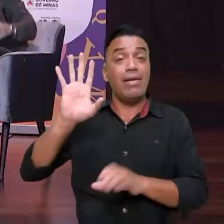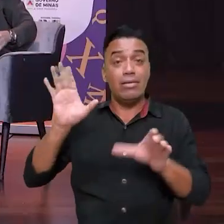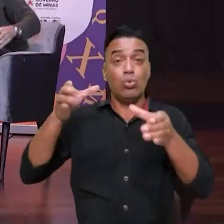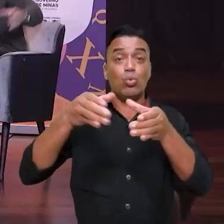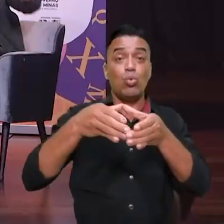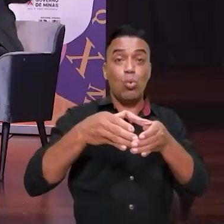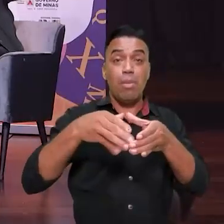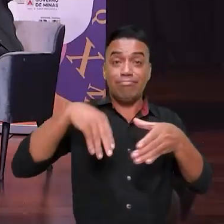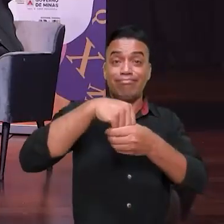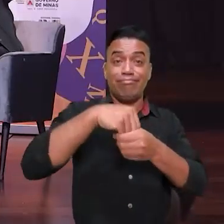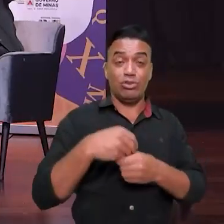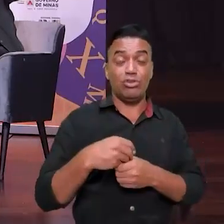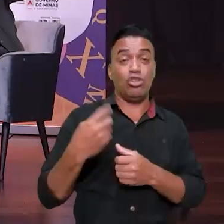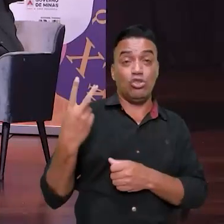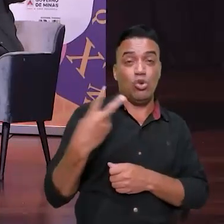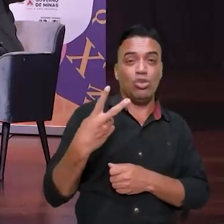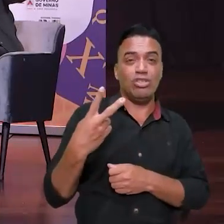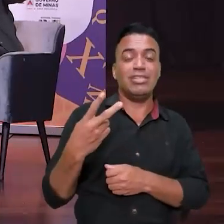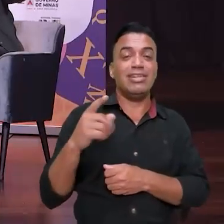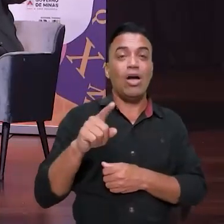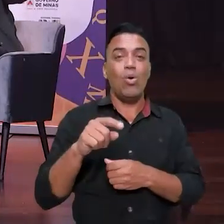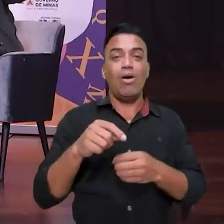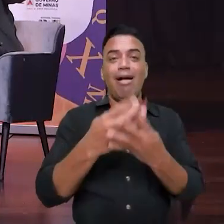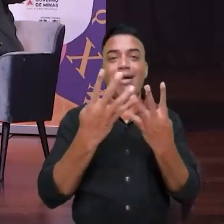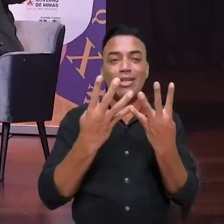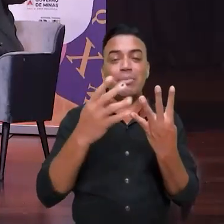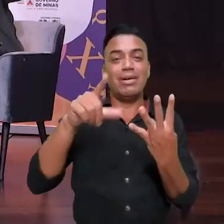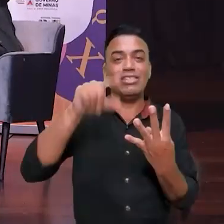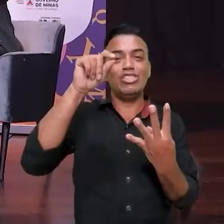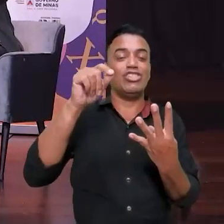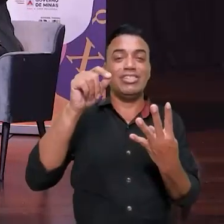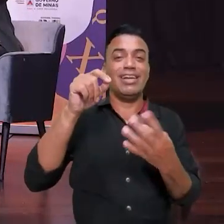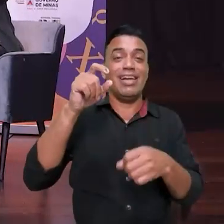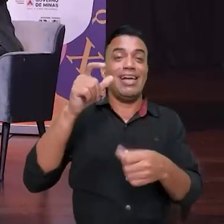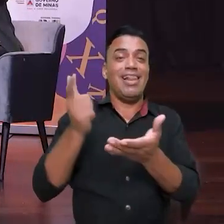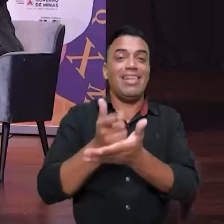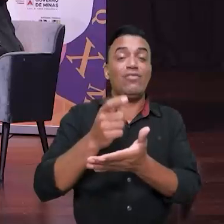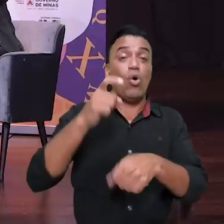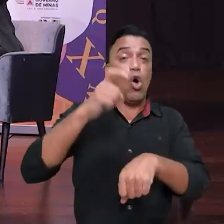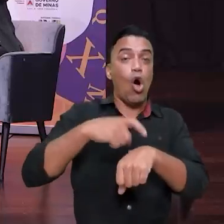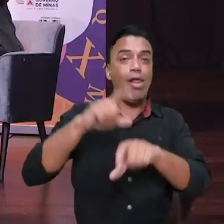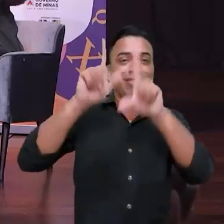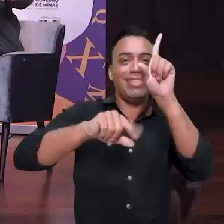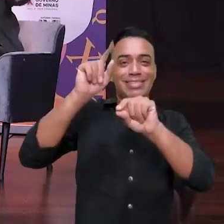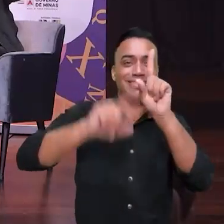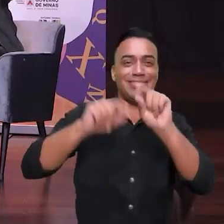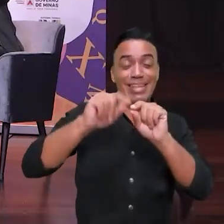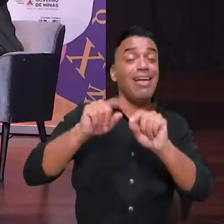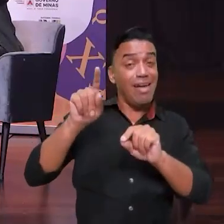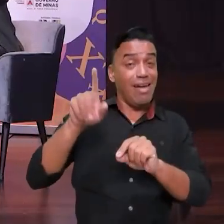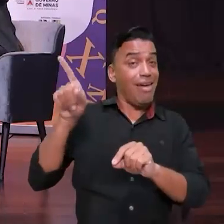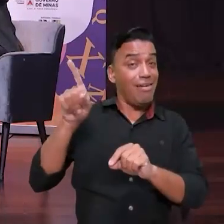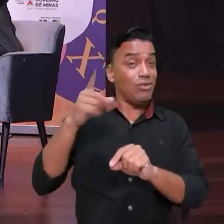turma comigo e me faz a cartomante da Hora da Estrela. 2 cartomantes ali, ó. É verdade,